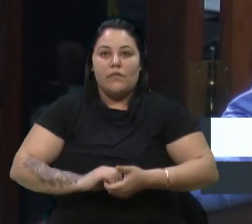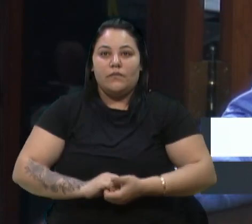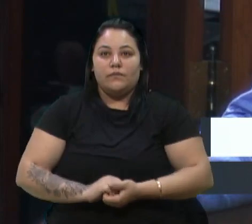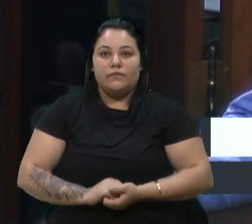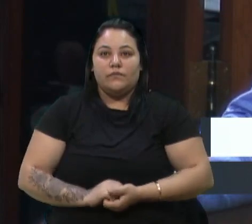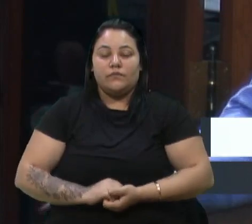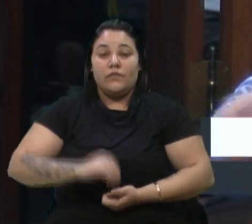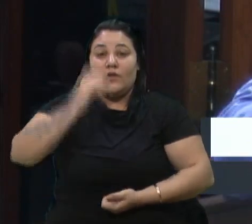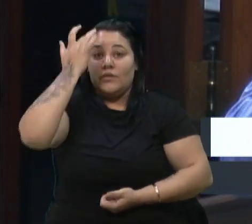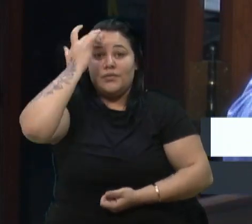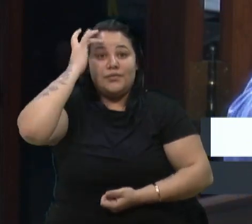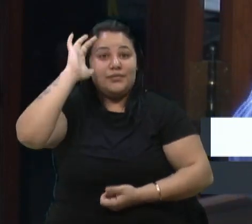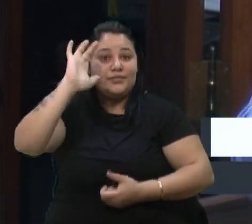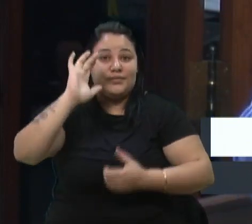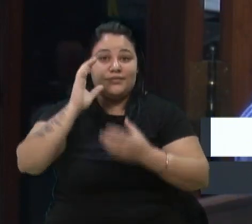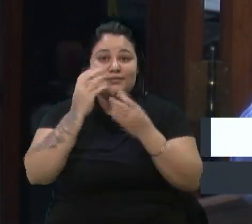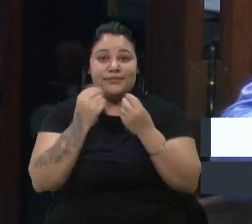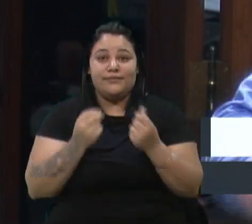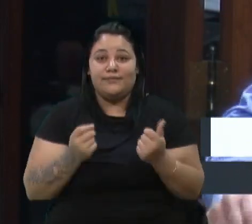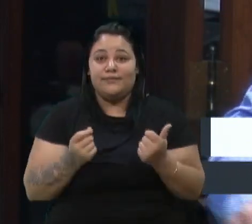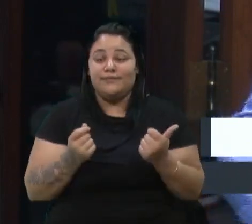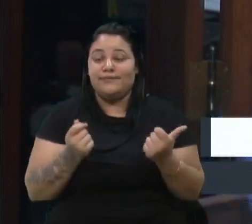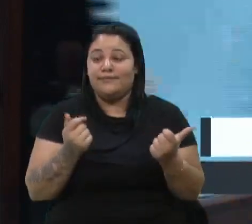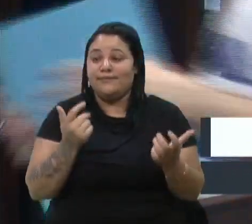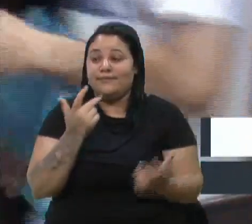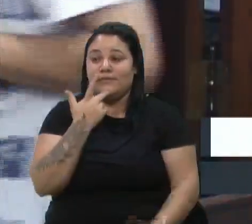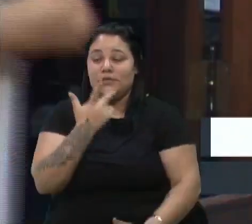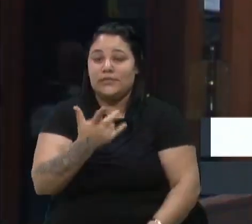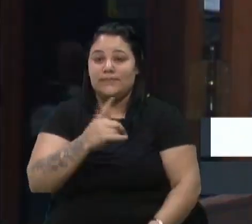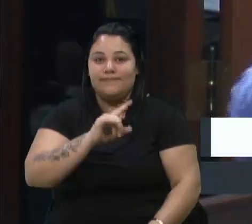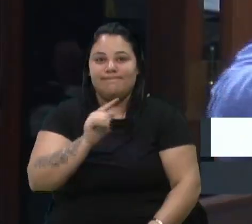não sei nem o que falar, mas eu estou triste de subir nessa tribuna hoje.